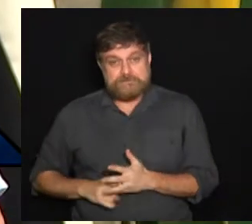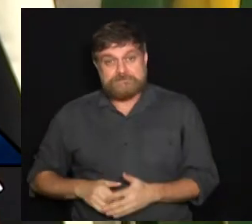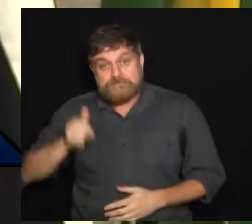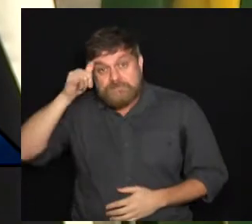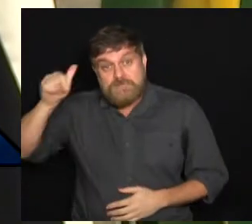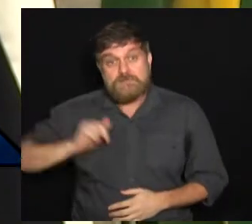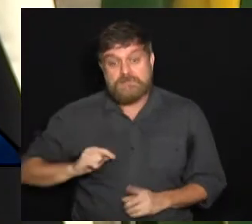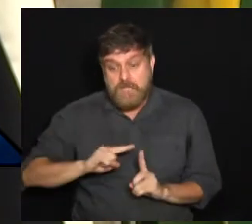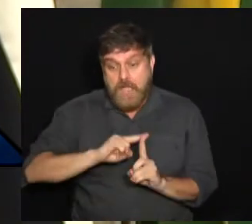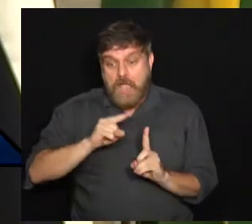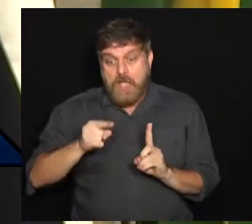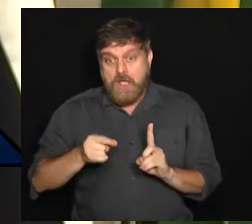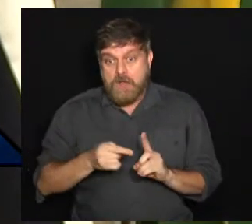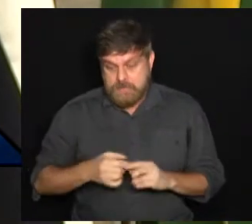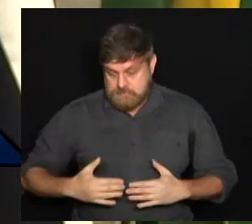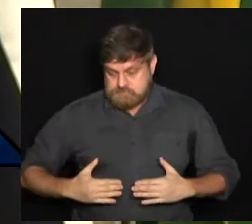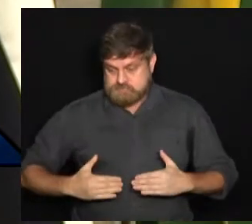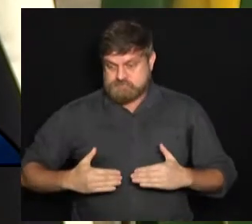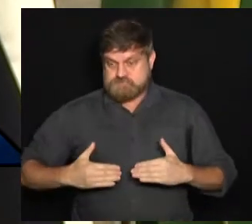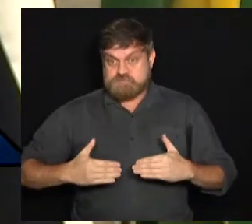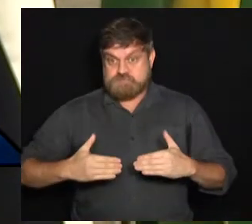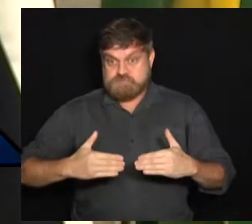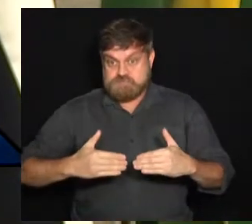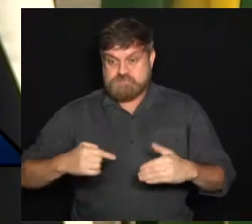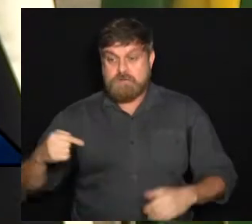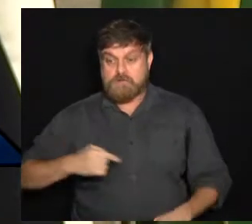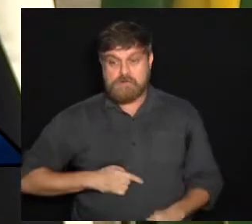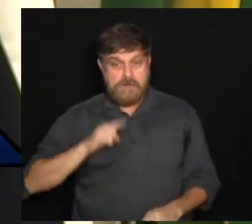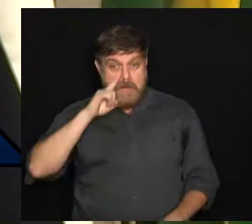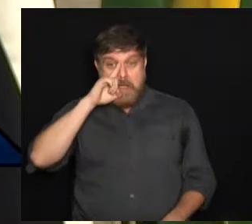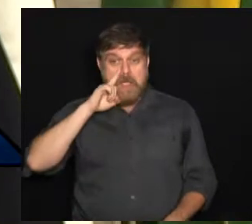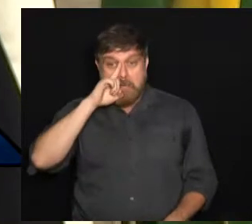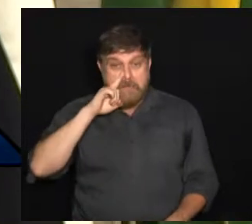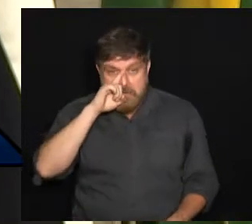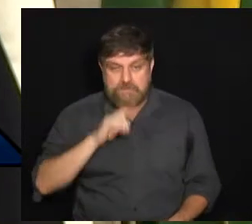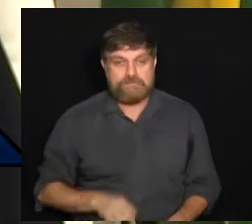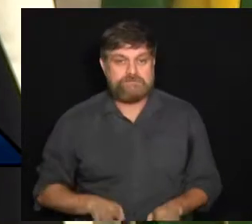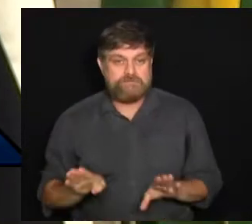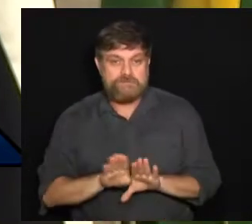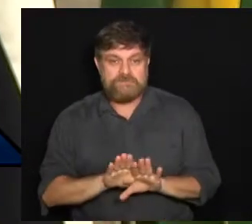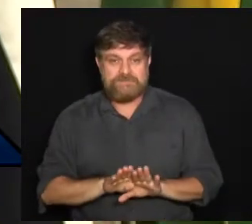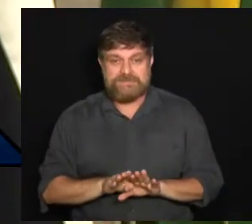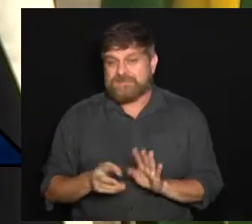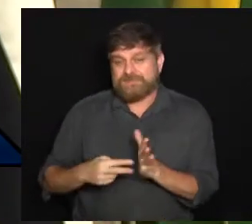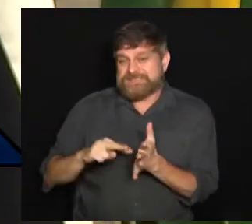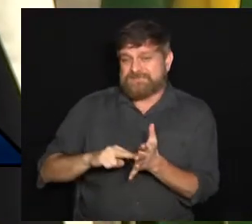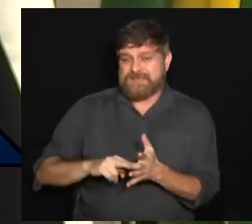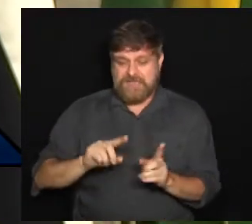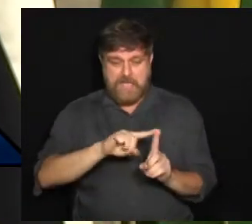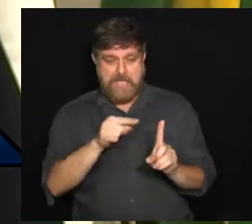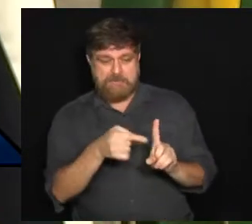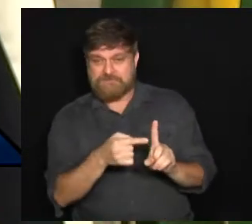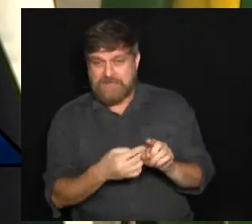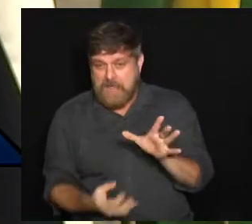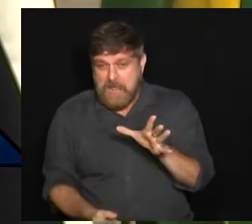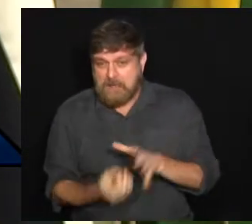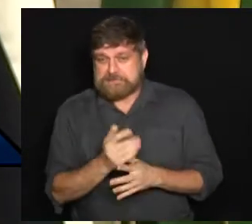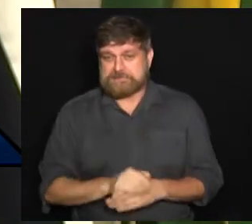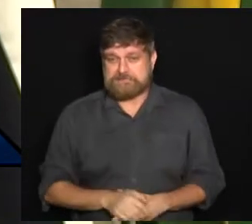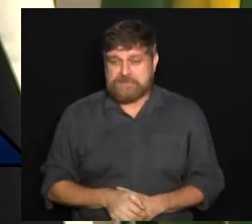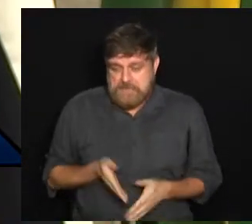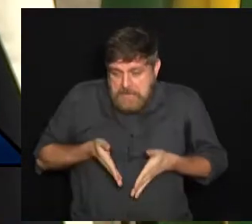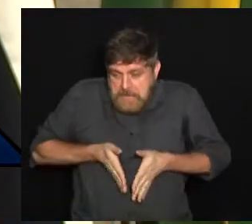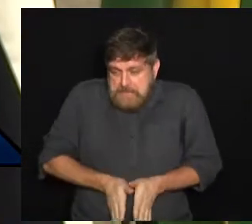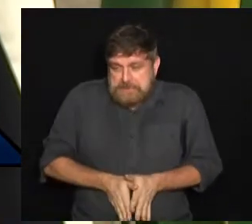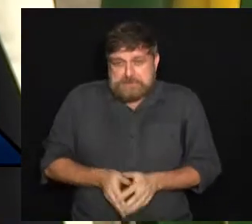o bebê se desenvolva da melhor maneira possível ali na barriga da mãe. Então, não é que vai ter um quadro, não vai causar nenhuma malformação, não tem